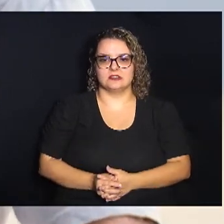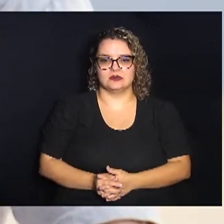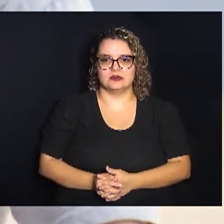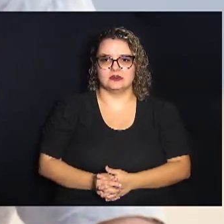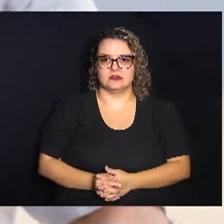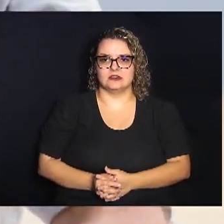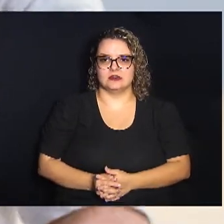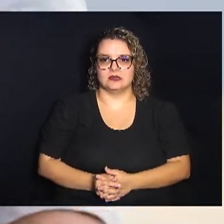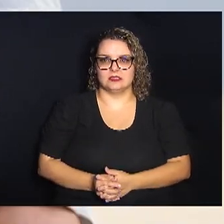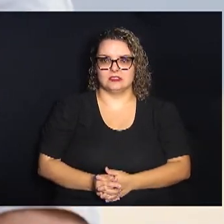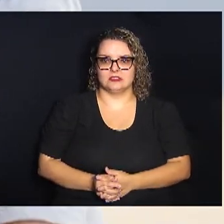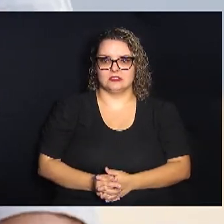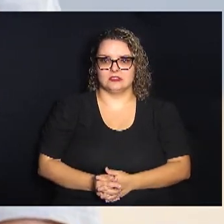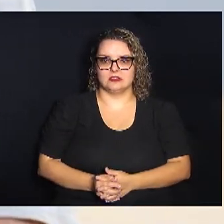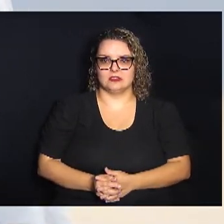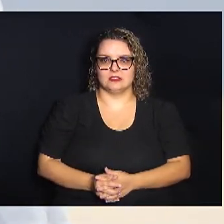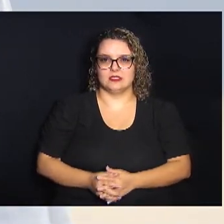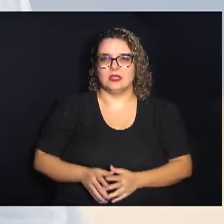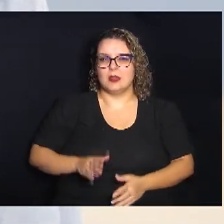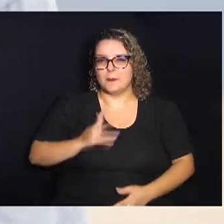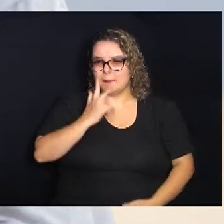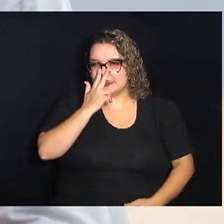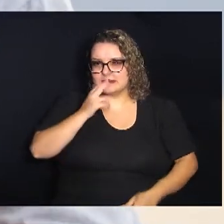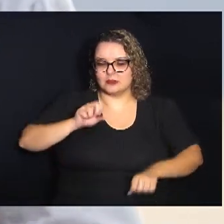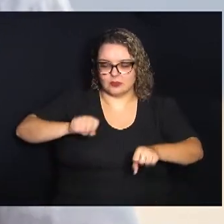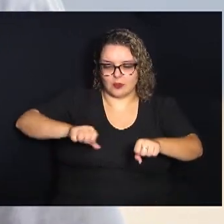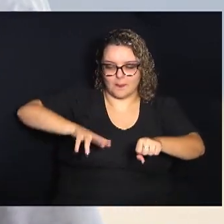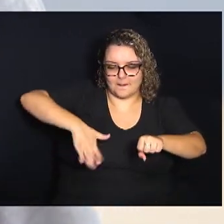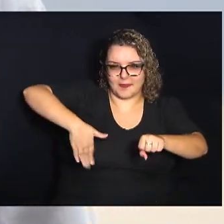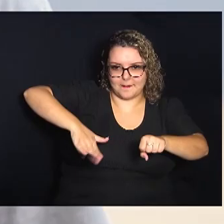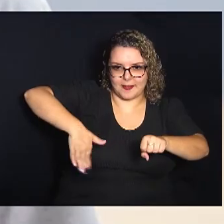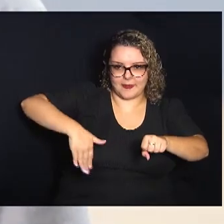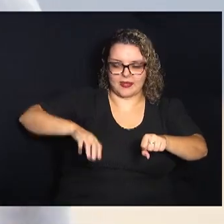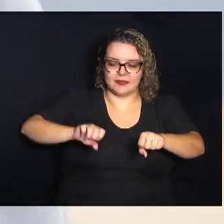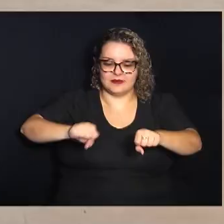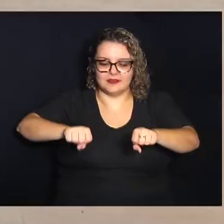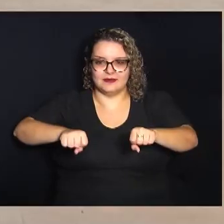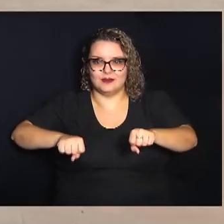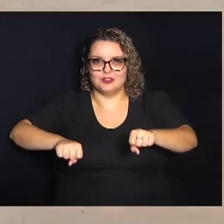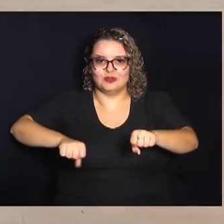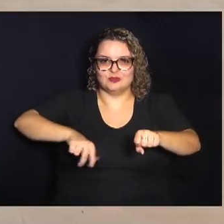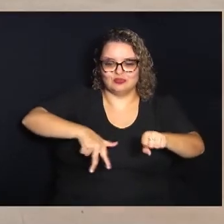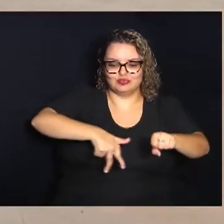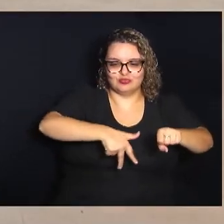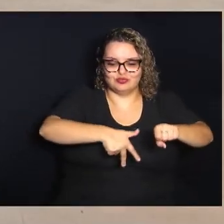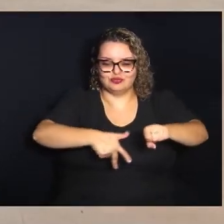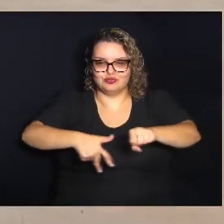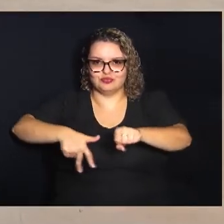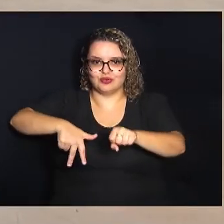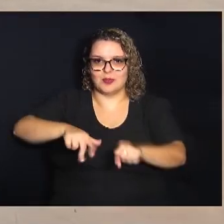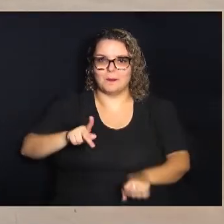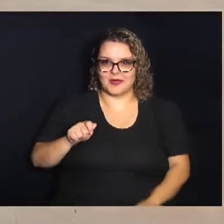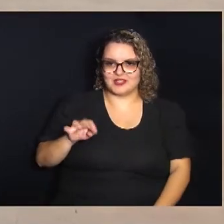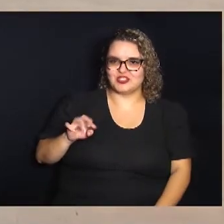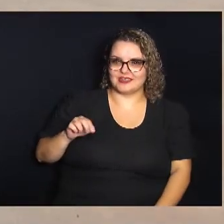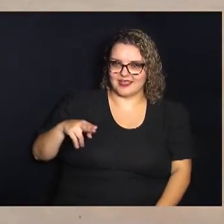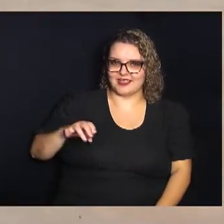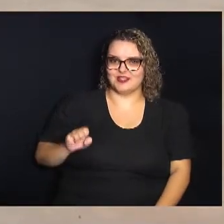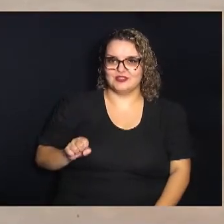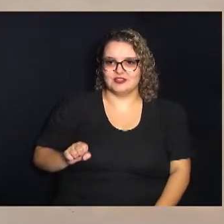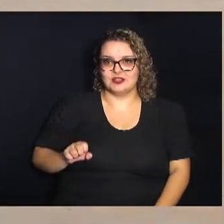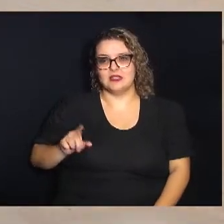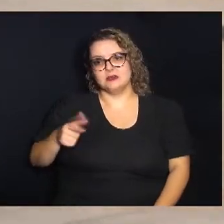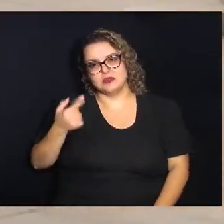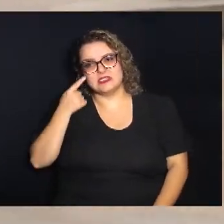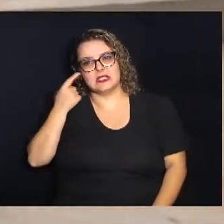daqueles patinete às vezes, aí então tinha aquelas rodinhas de ferro. E aí, lógico, eu acredito que a ideia foi gerar